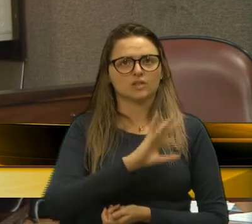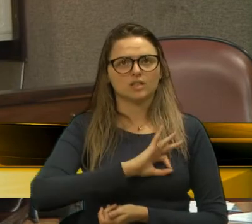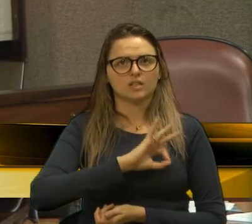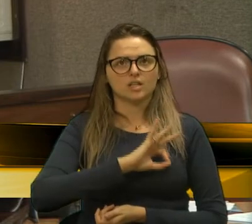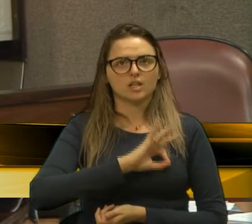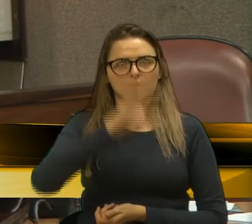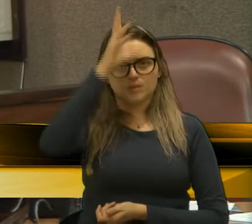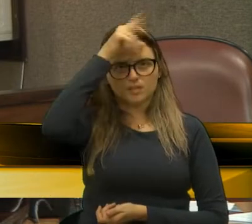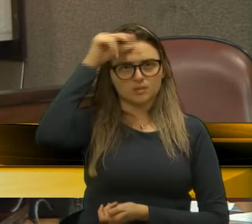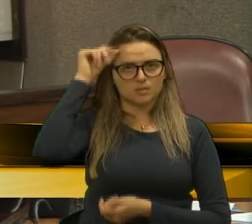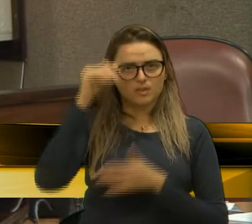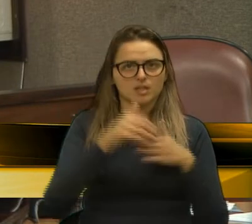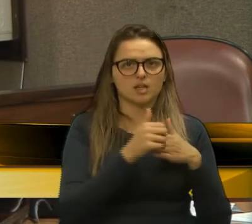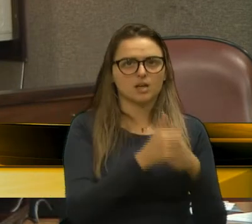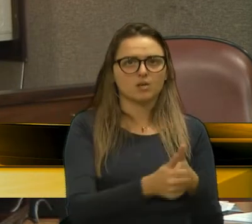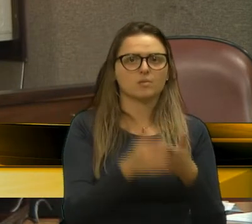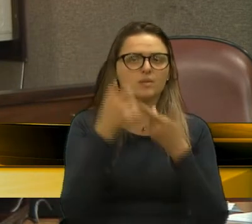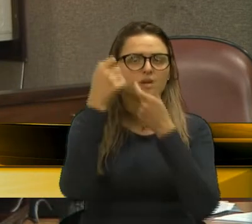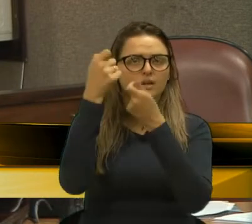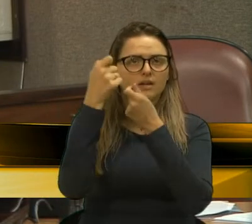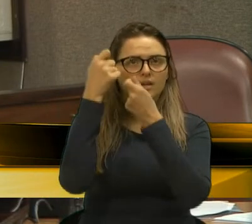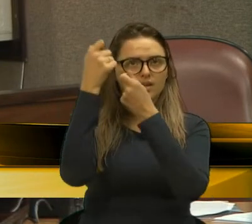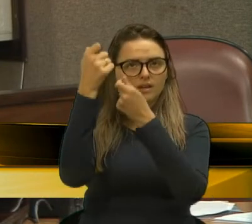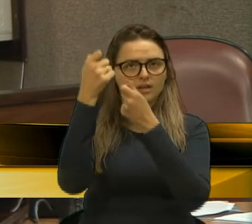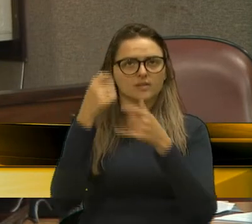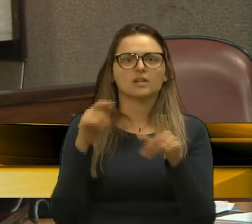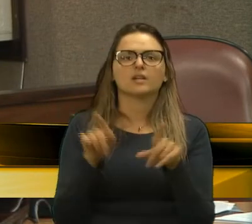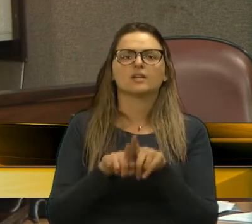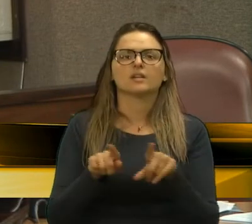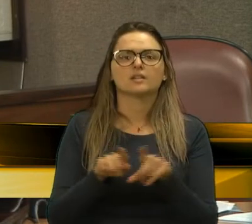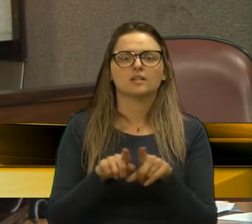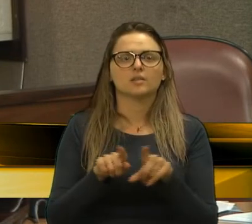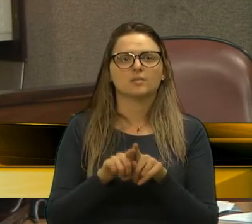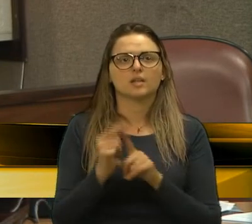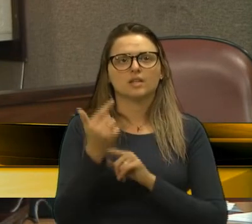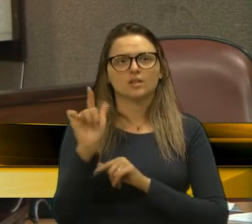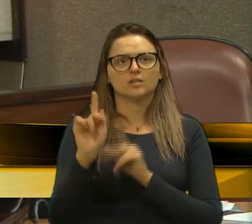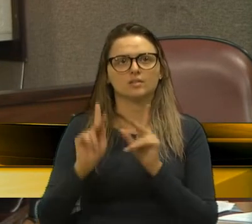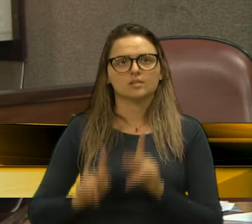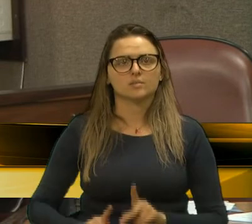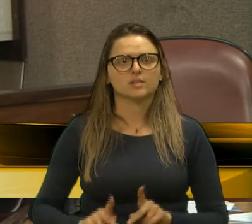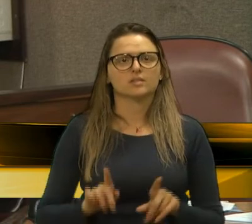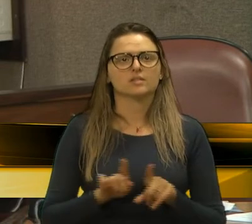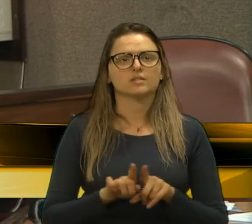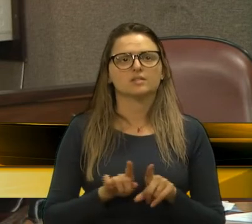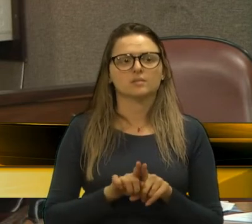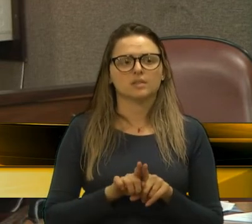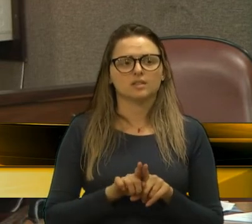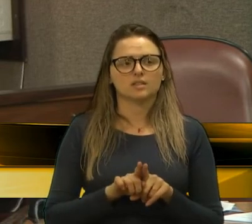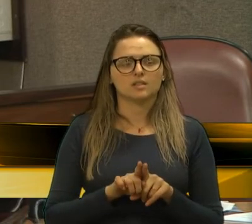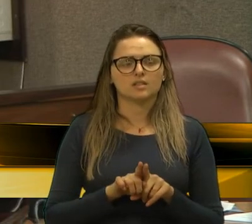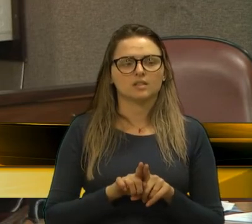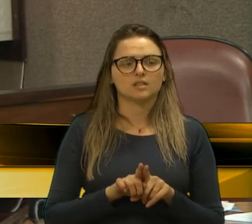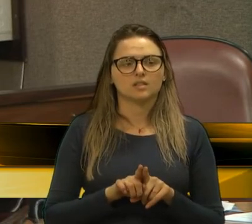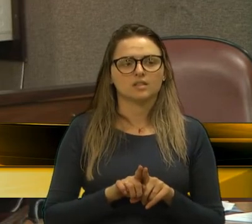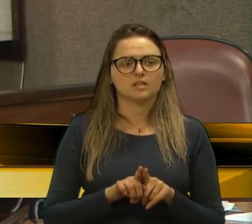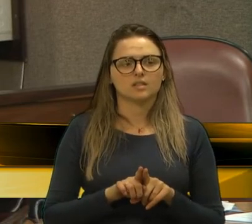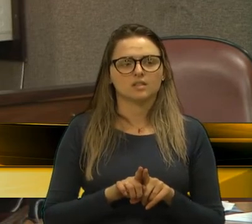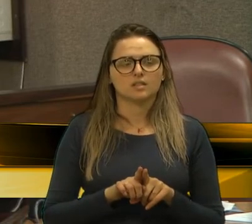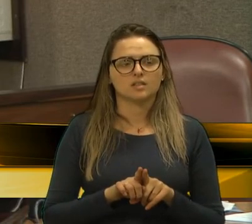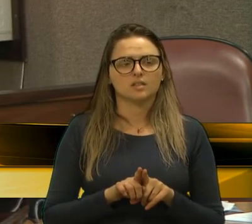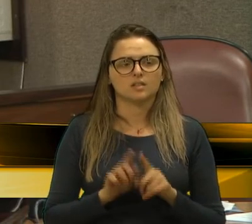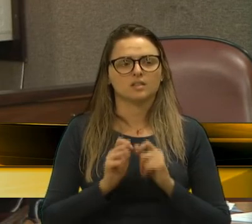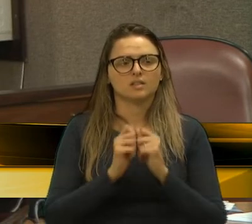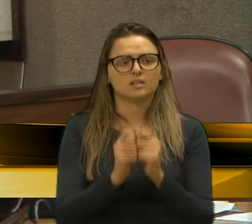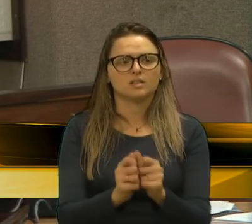que acompanha os manifestantes e também entre outros que em um dado momento também houve a presença do vereador rafael bueno até